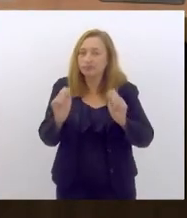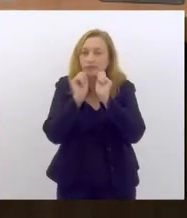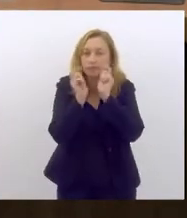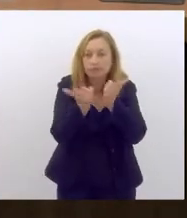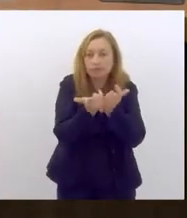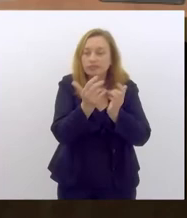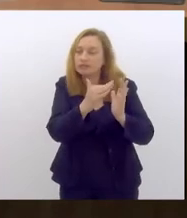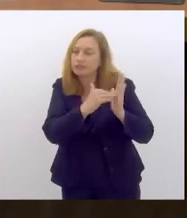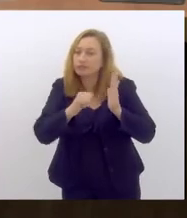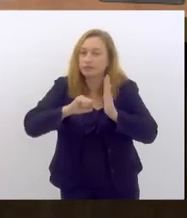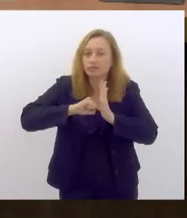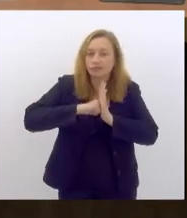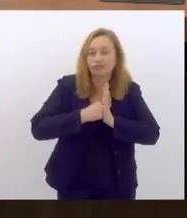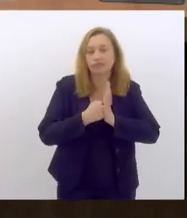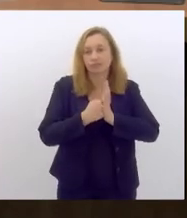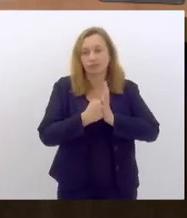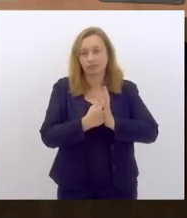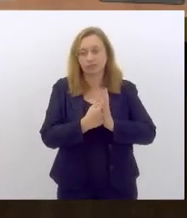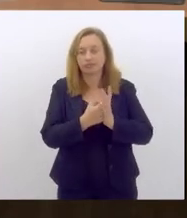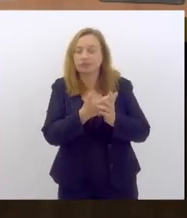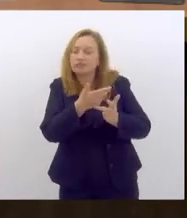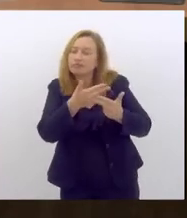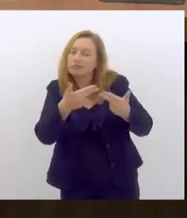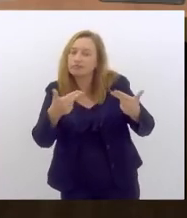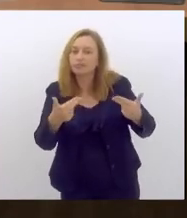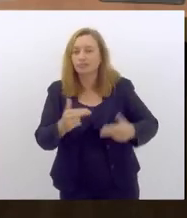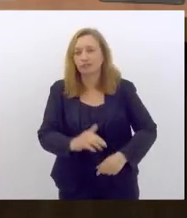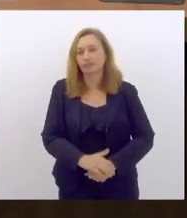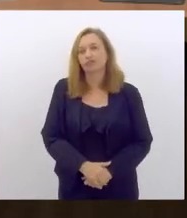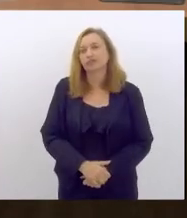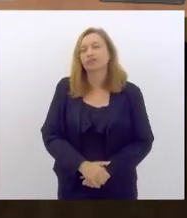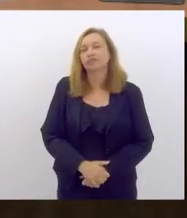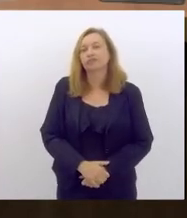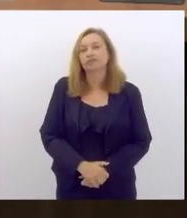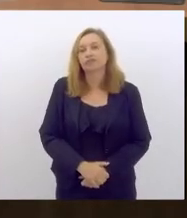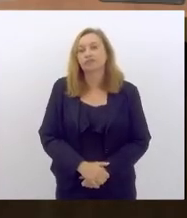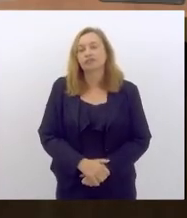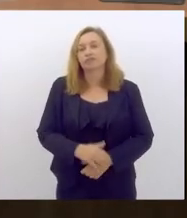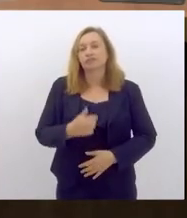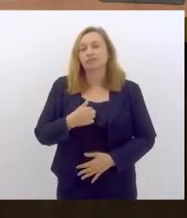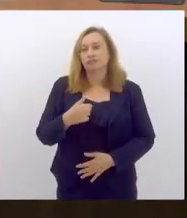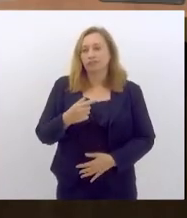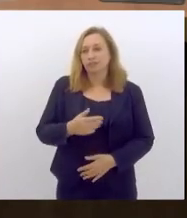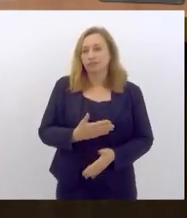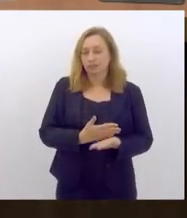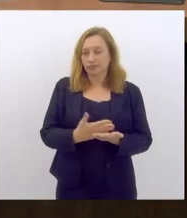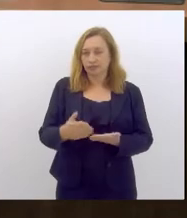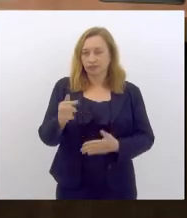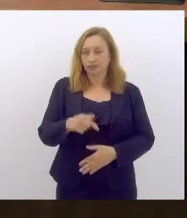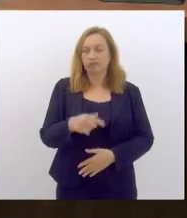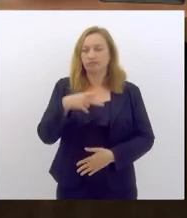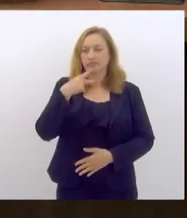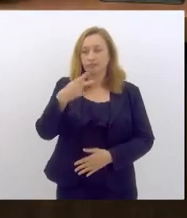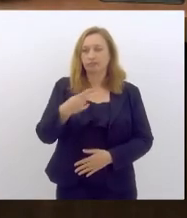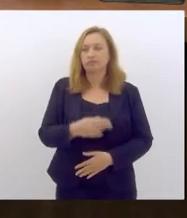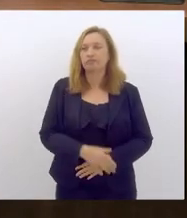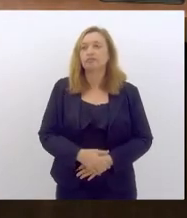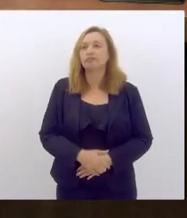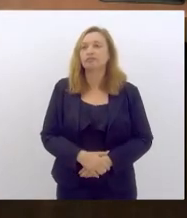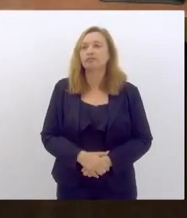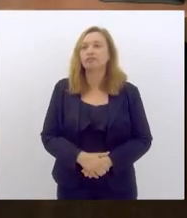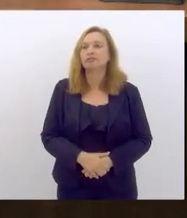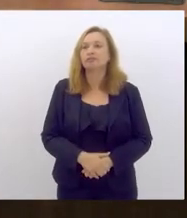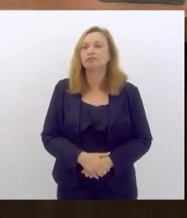foram derrubados diversos vetos, e eu vou começar aqui falando